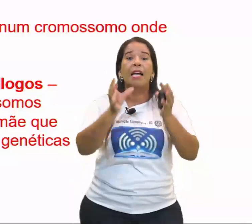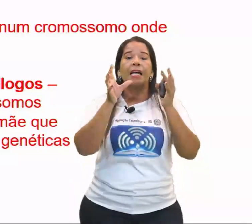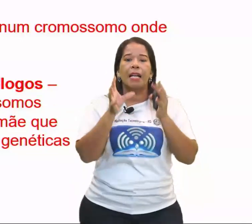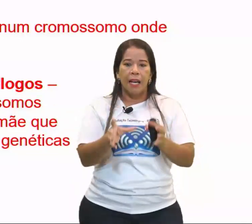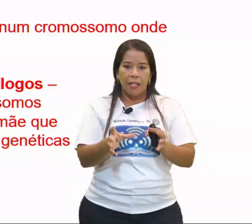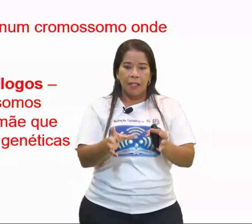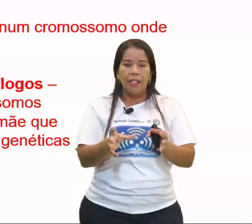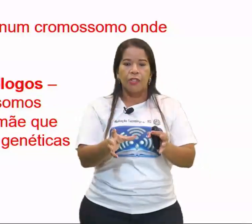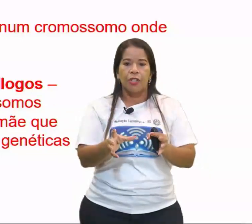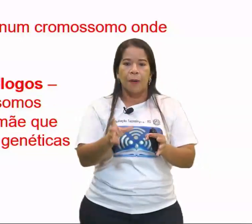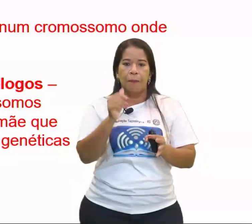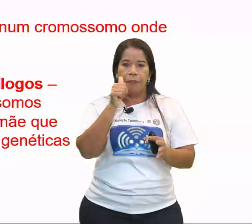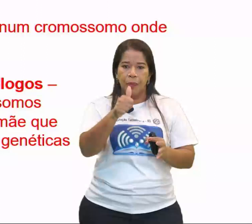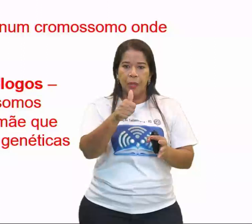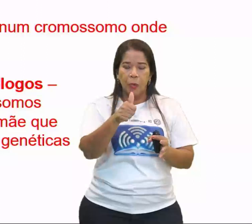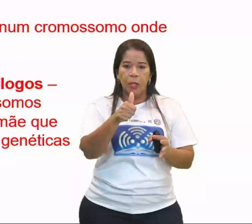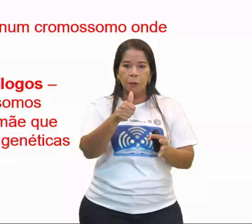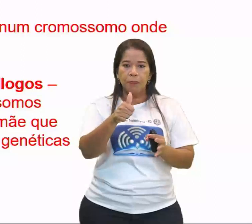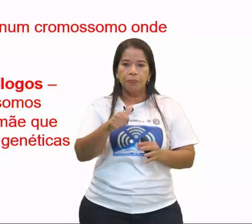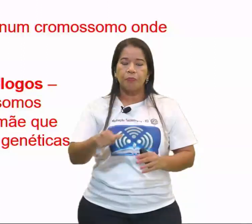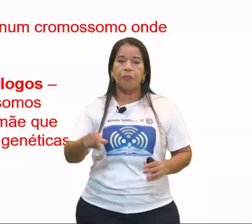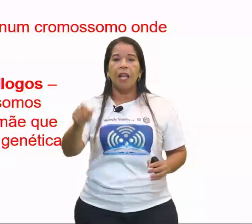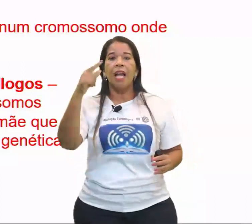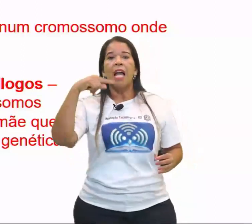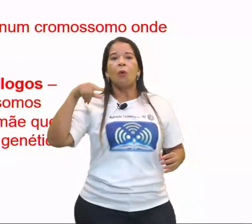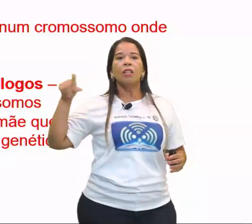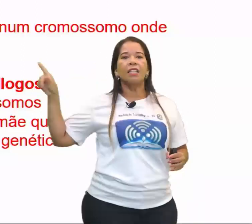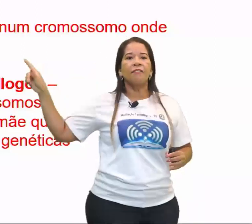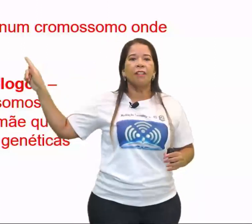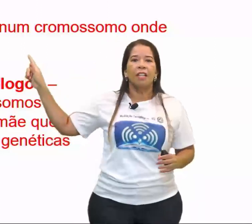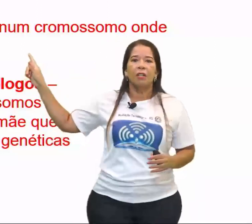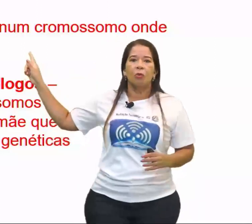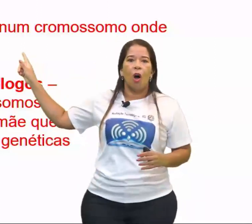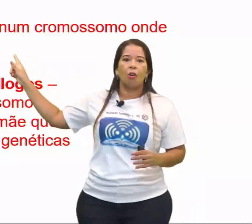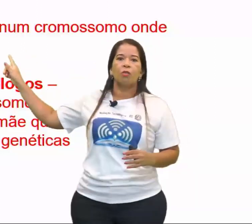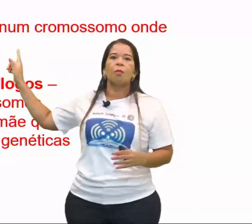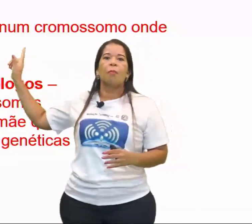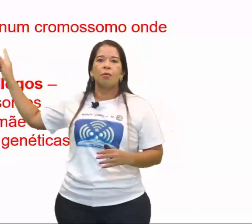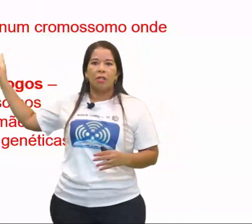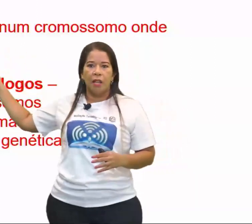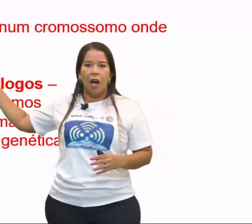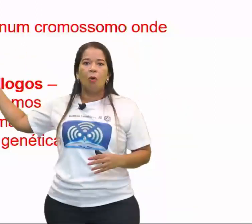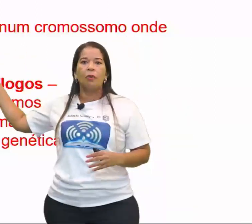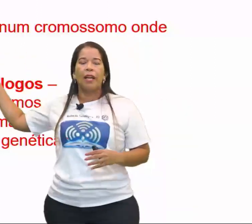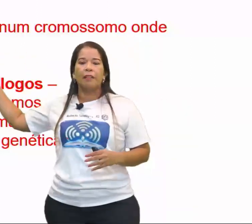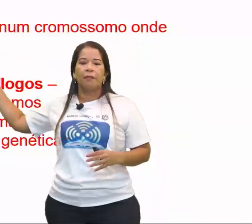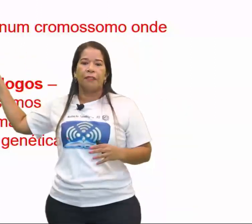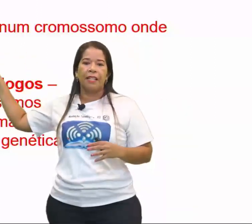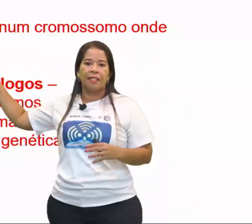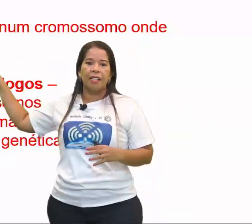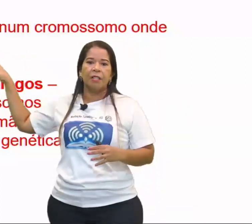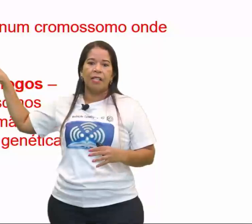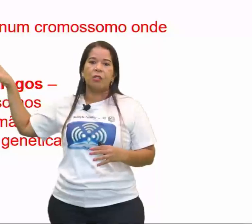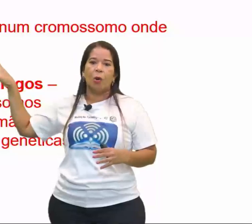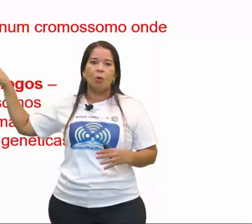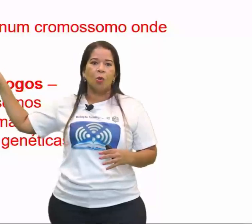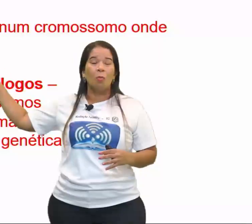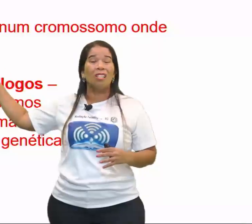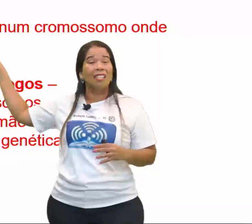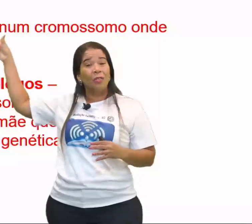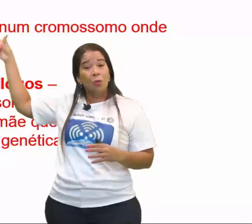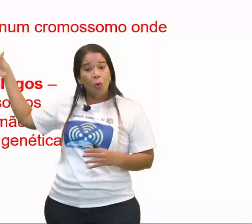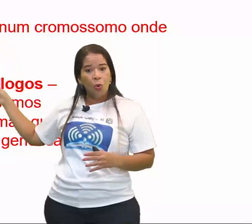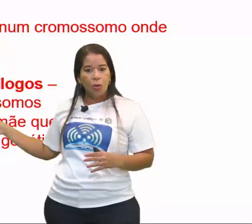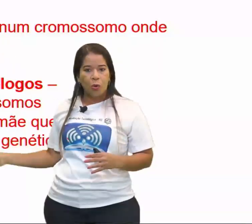mesma característica. Tranquilo? Quando ele está falando ali o locus, posição, né, fixa desses